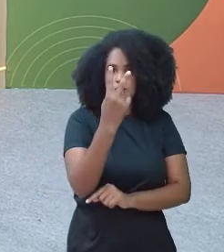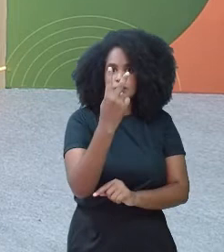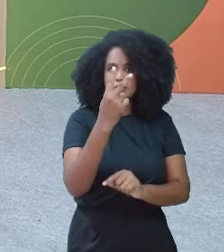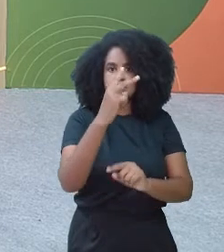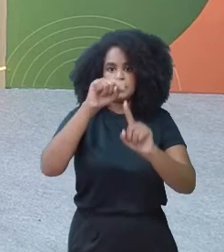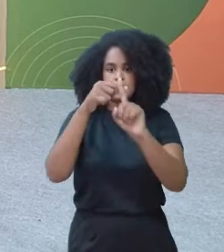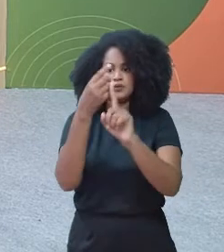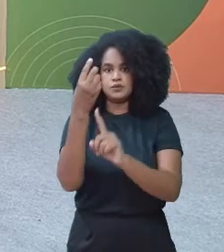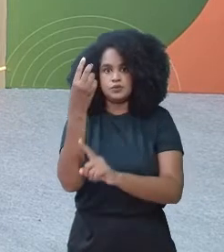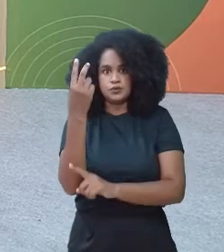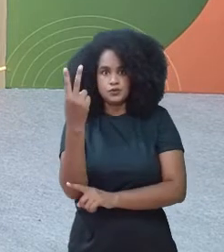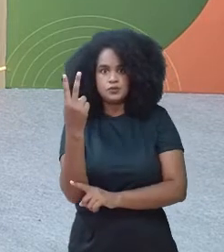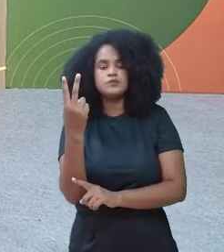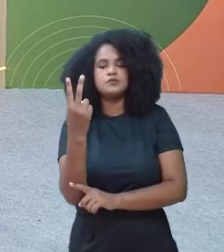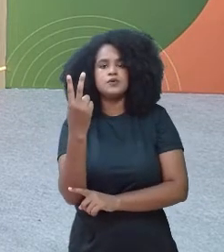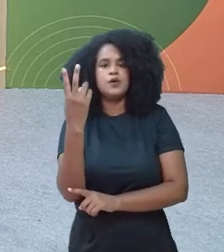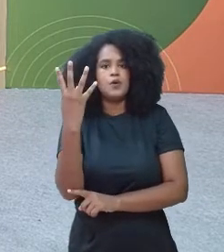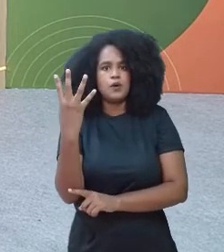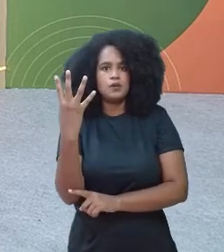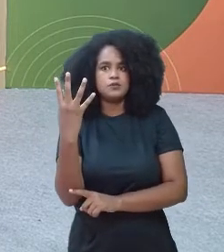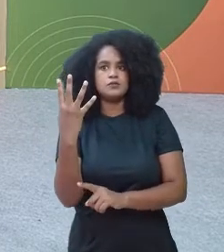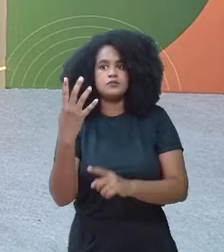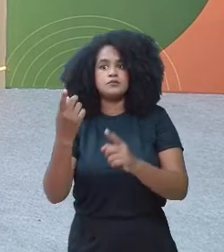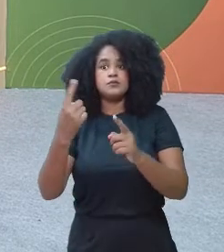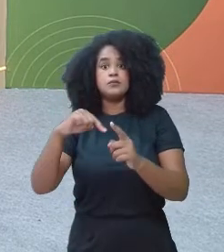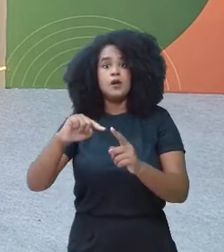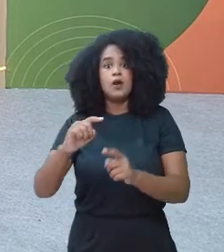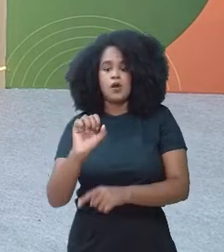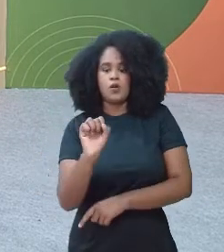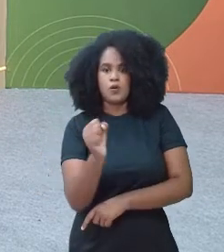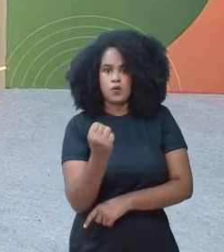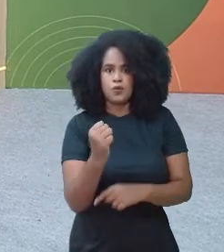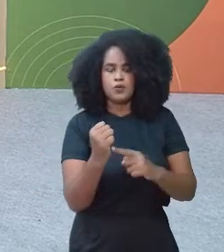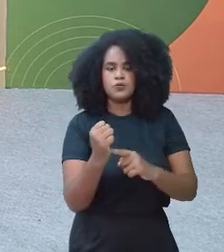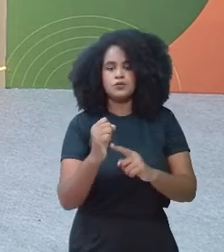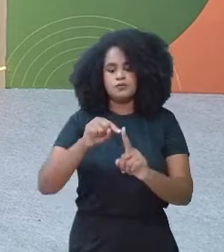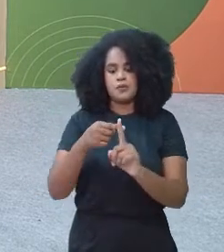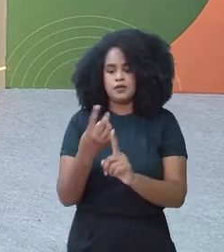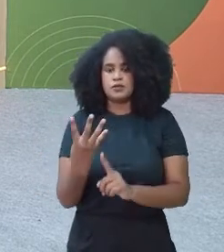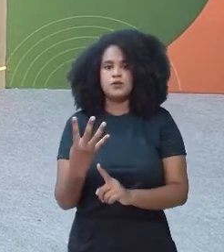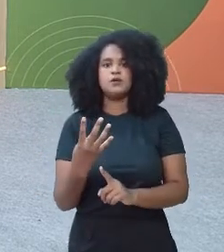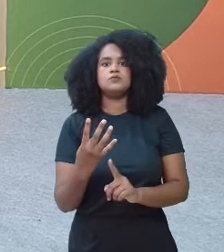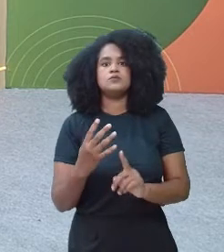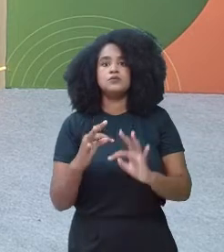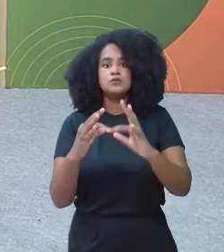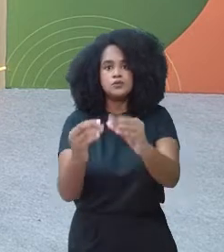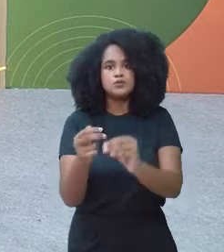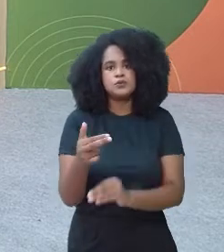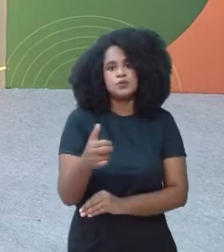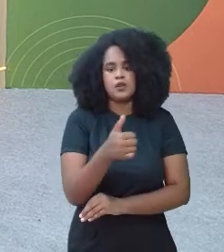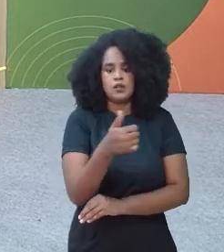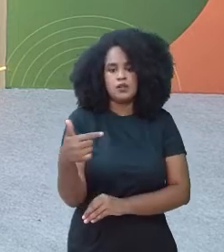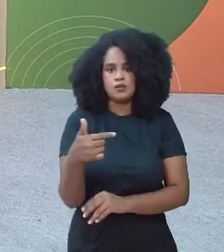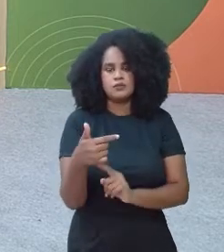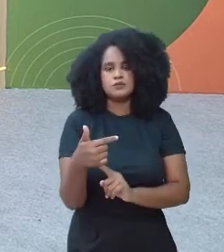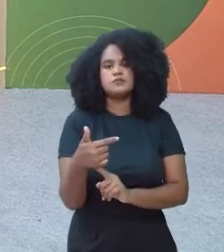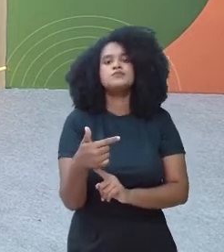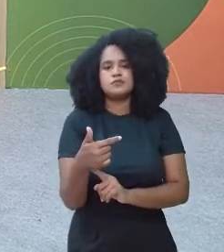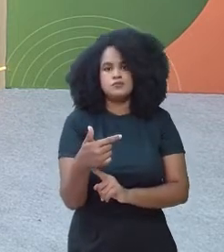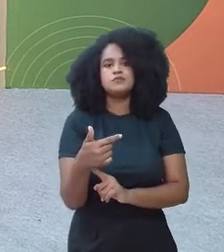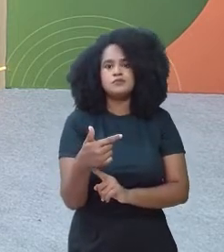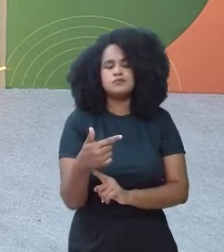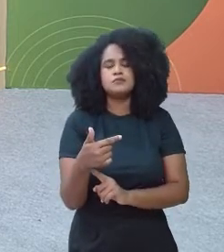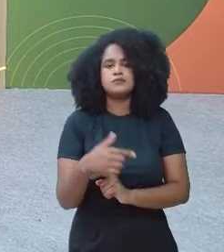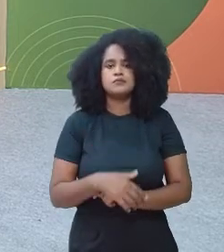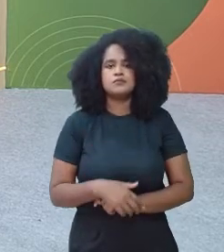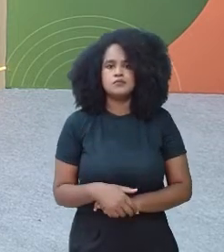Aqui eu tenho mais 4, 8. E aqui eu tenho mais 4, isso vai dar 12, né? Então, a gente vai ter perímetro igual a